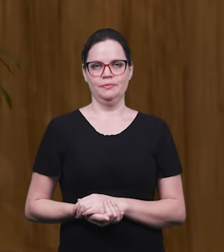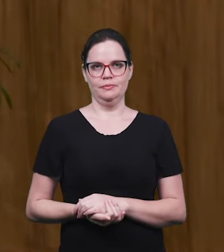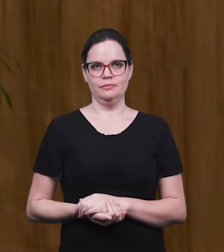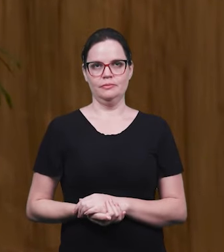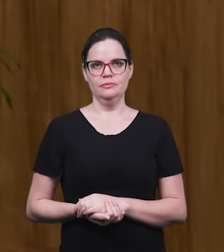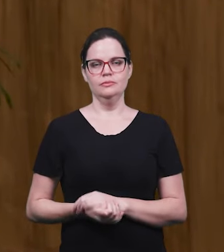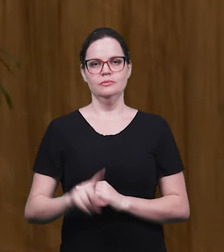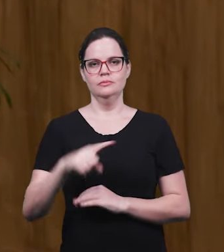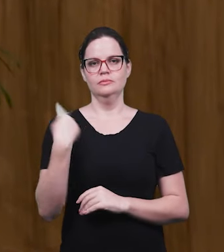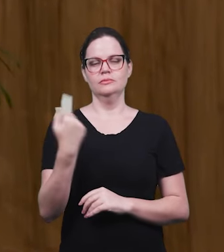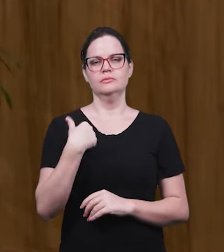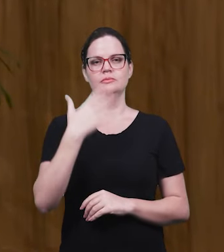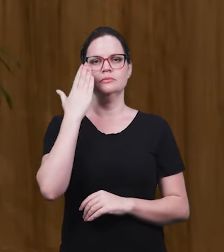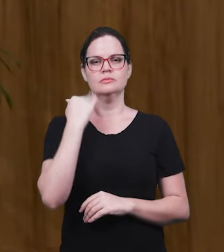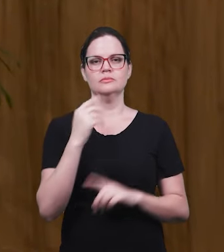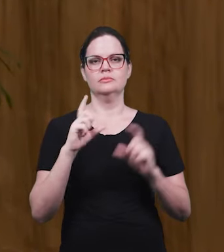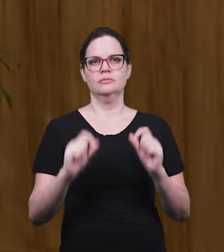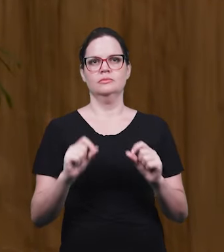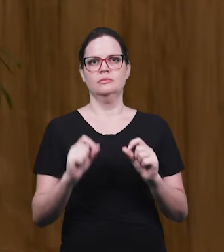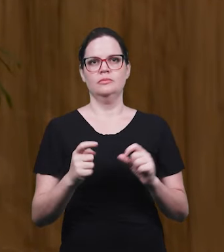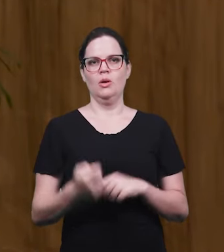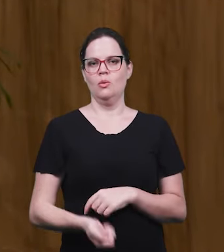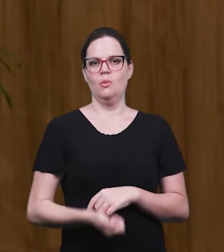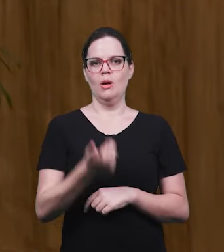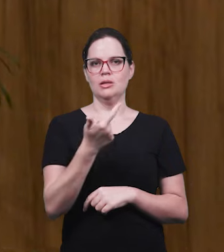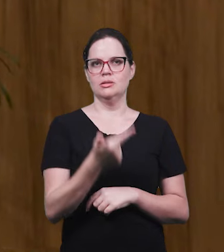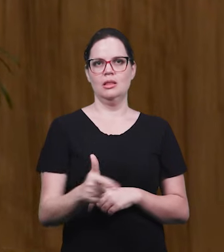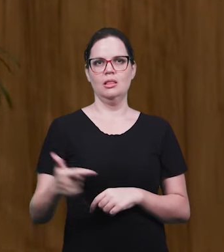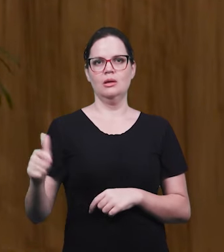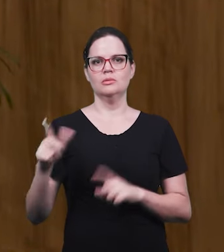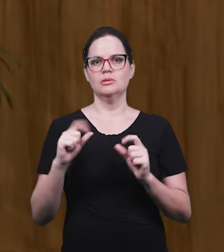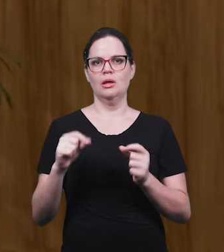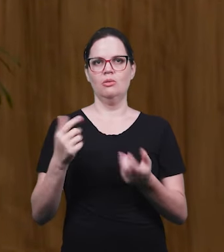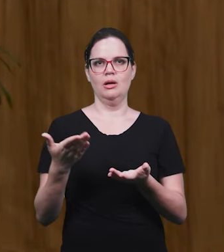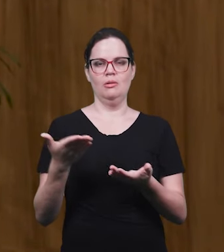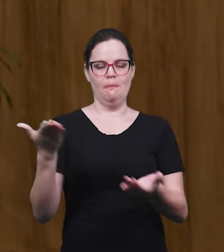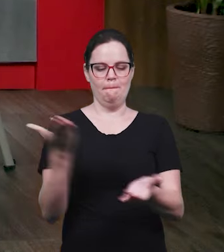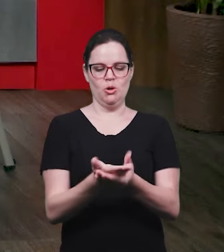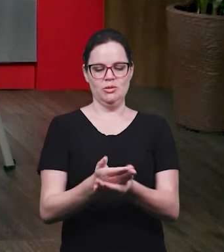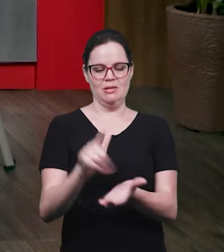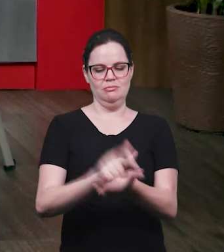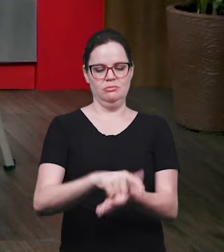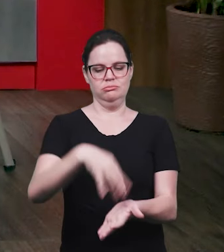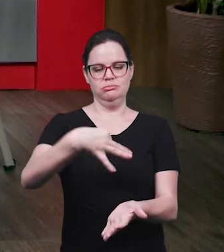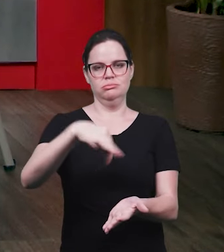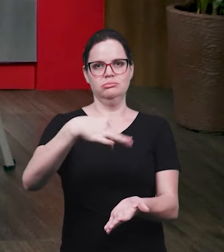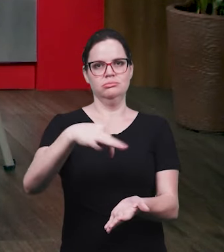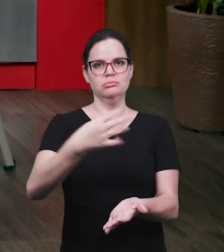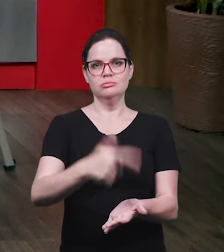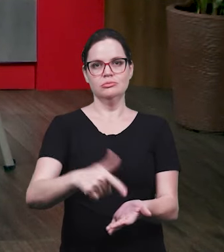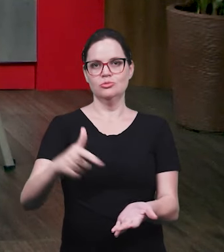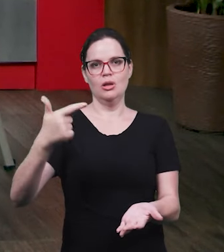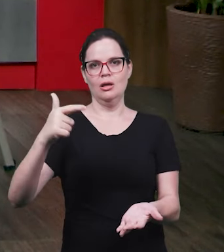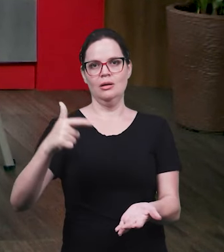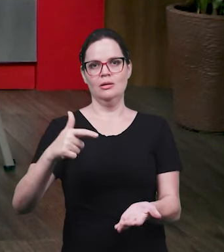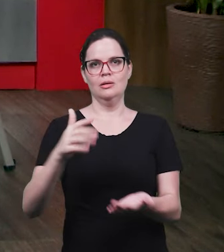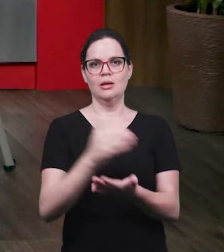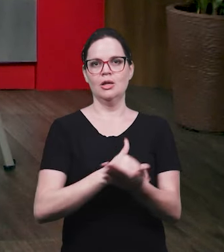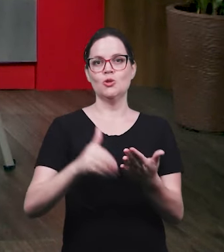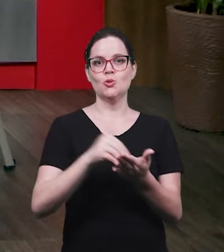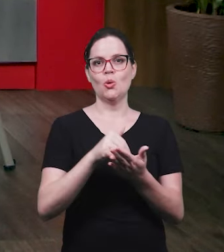nós sabemos que hoje já não existe praticamente o caderno processual, né? já praticamente todo o